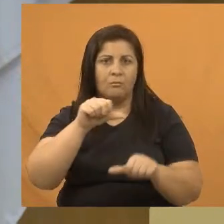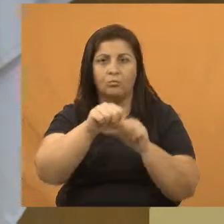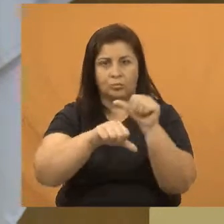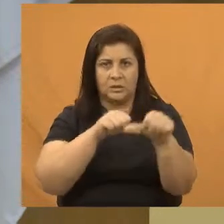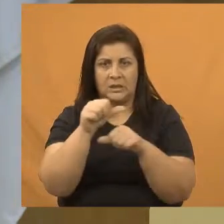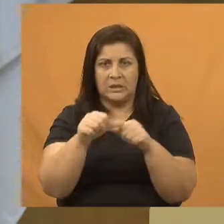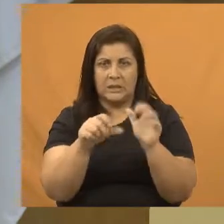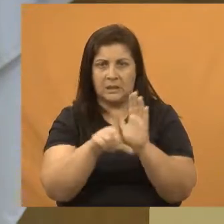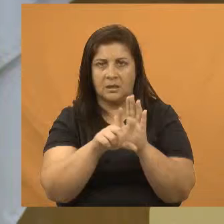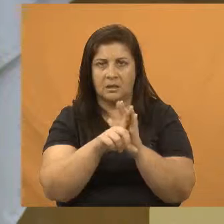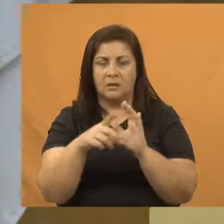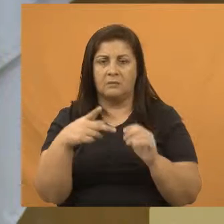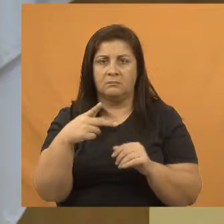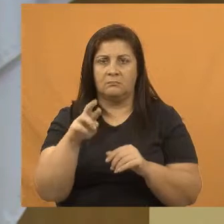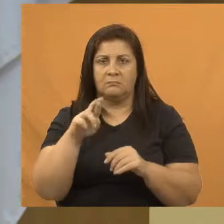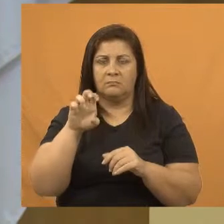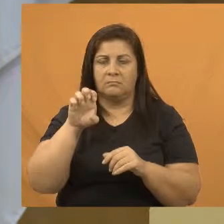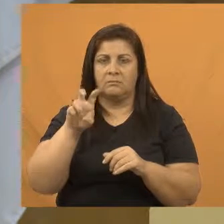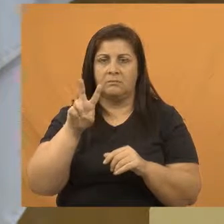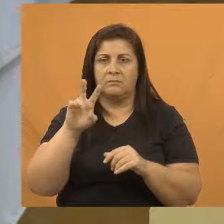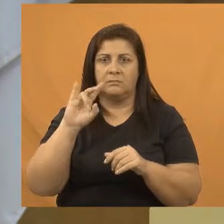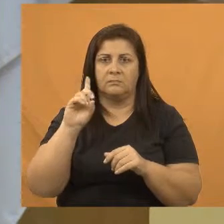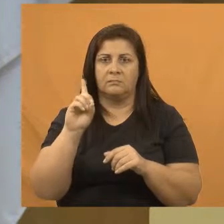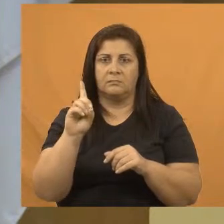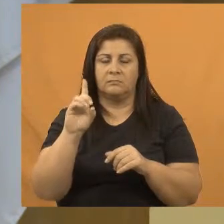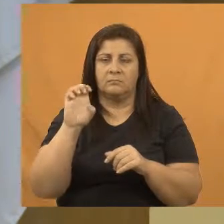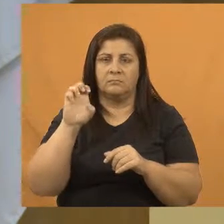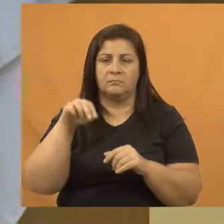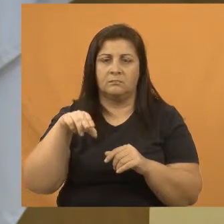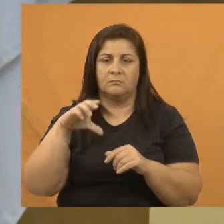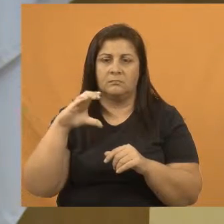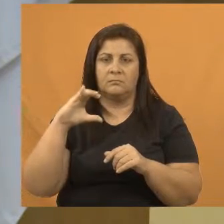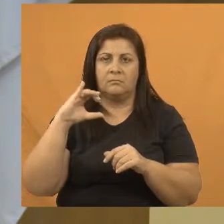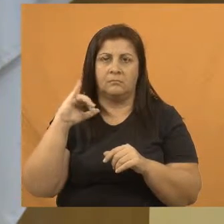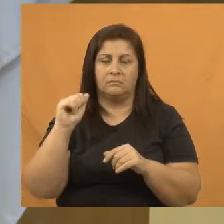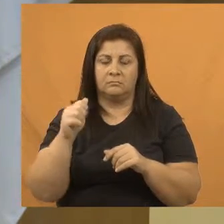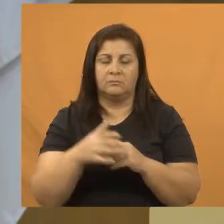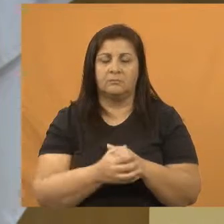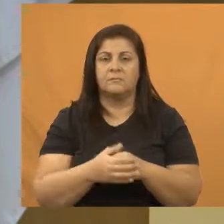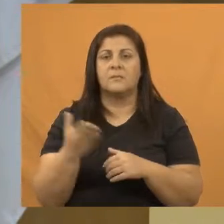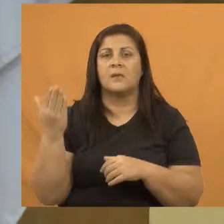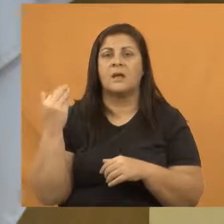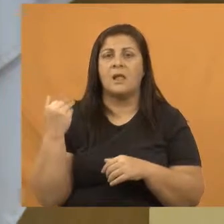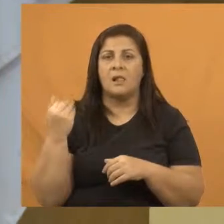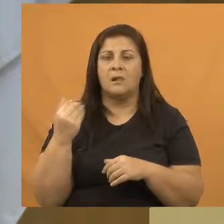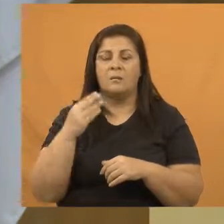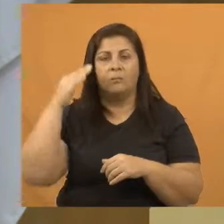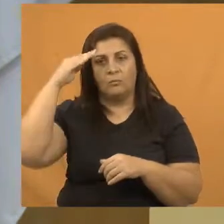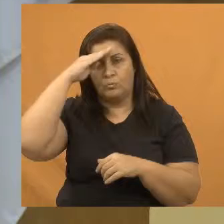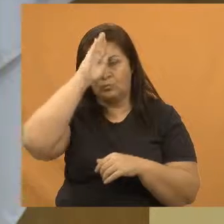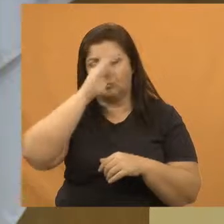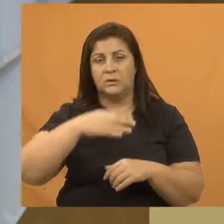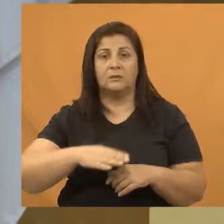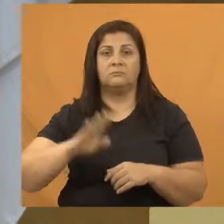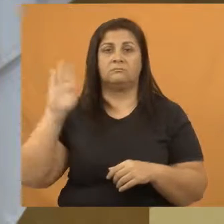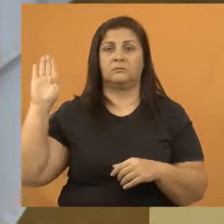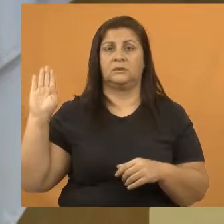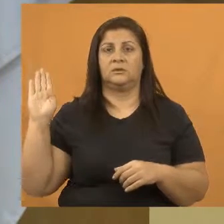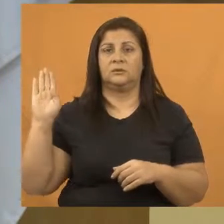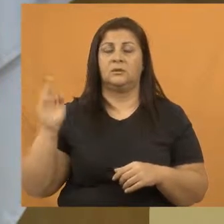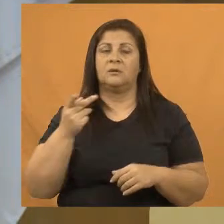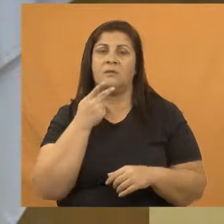neste momento. Bolsonaro, quando era candidato, disse que era contra a reforma da